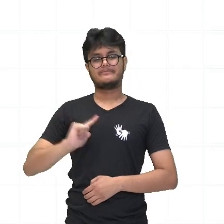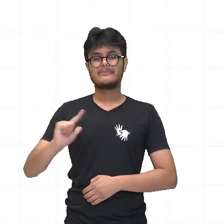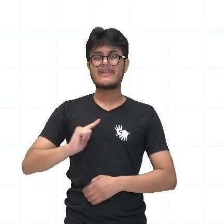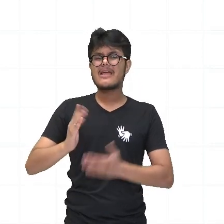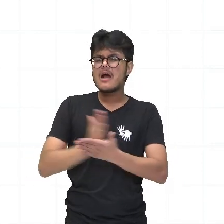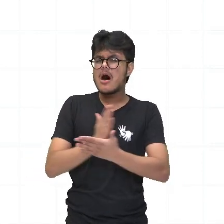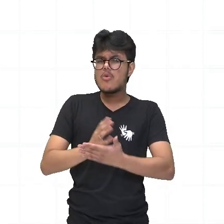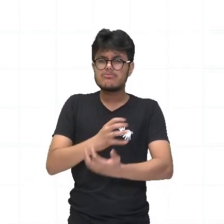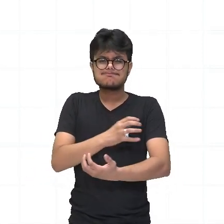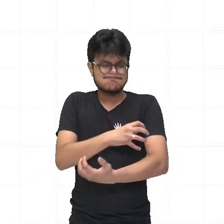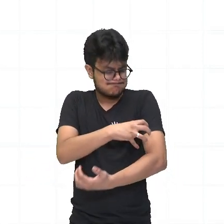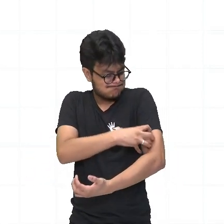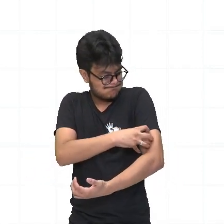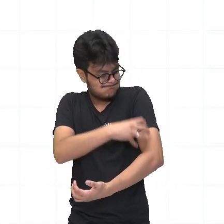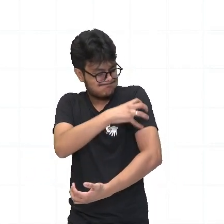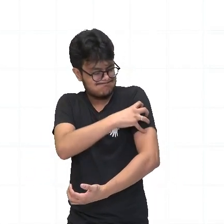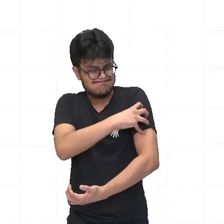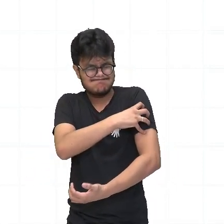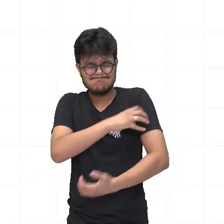gente ter ali aquela